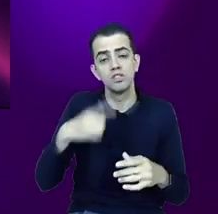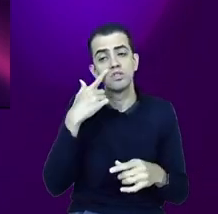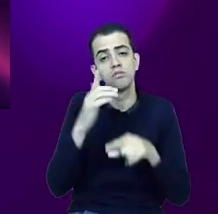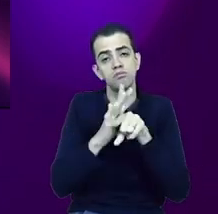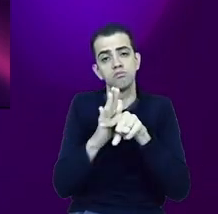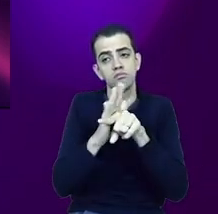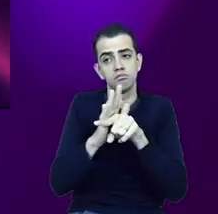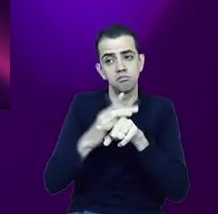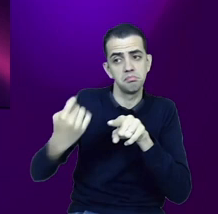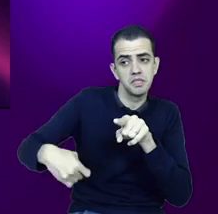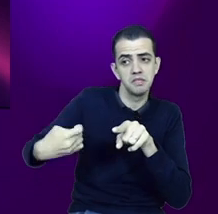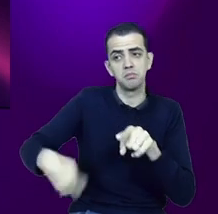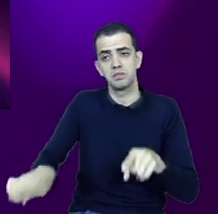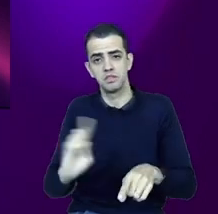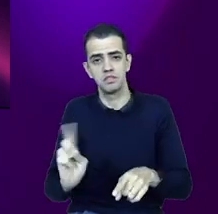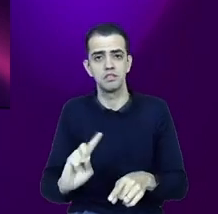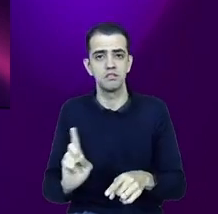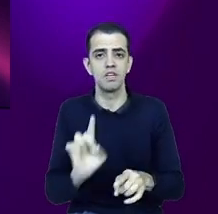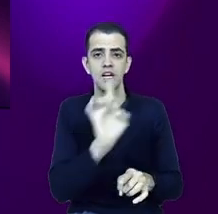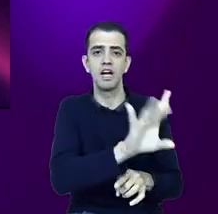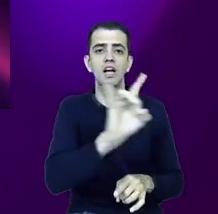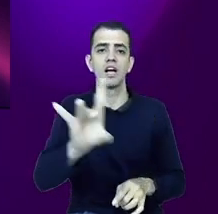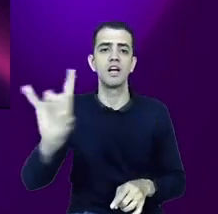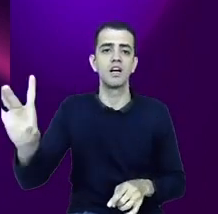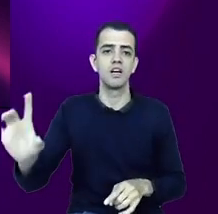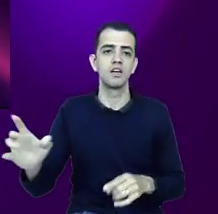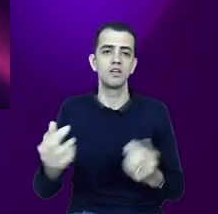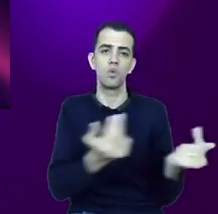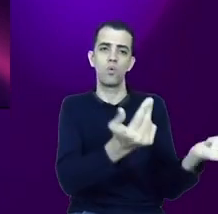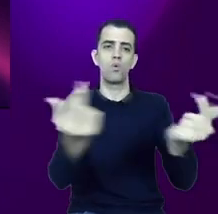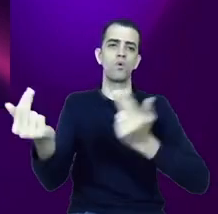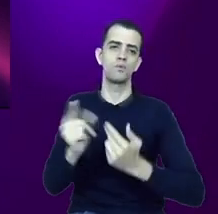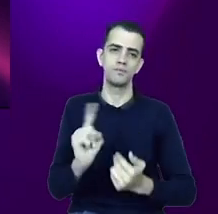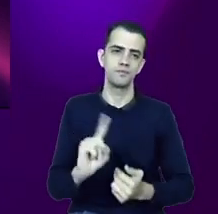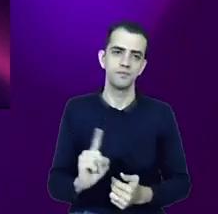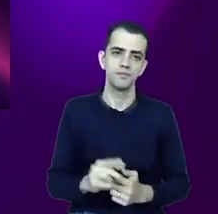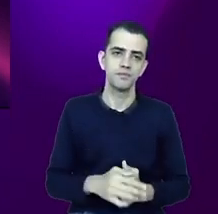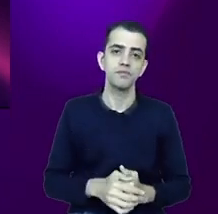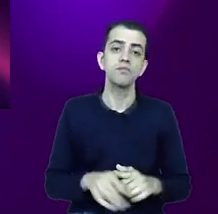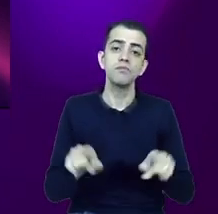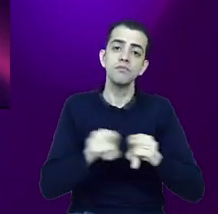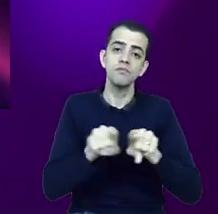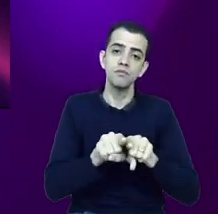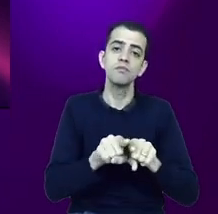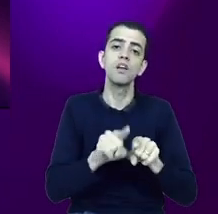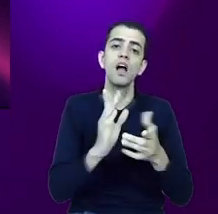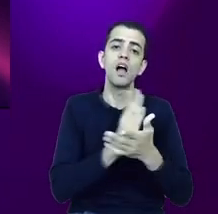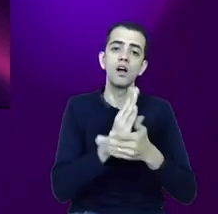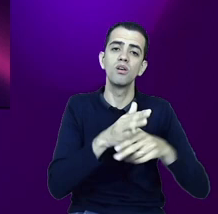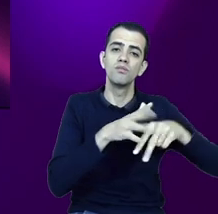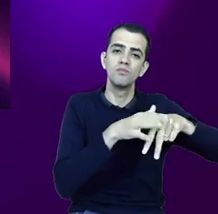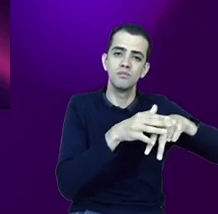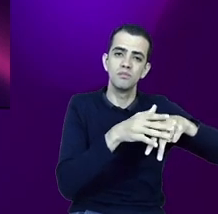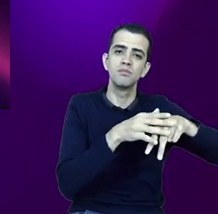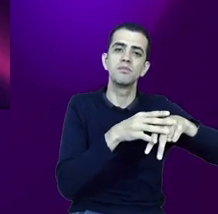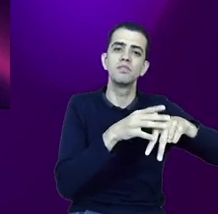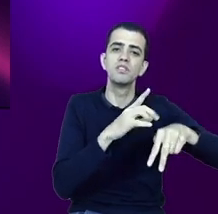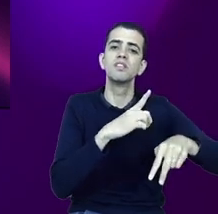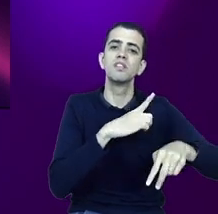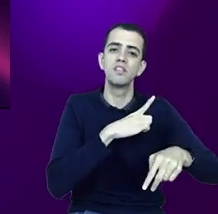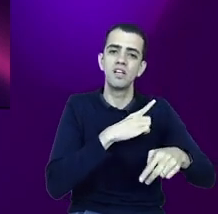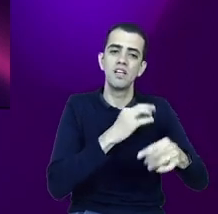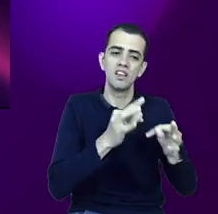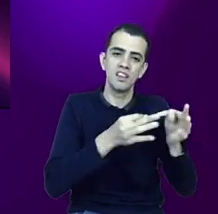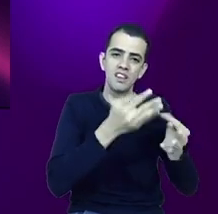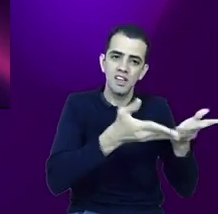fazer, e esse é uma alternativa, principalmente em pacientes que têm um delay grande entre o primeiro tratamento